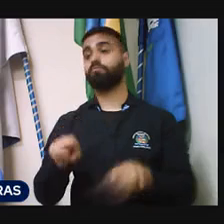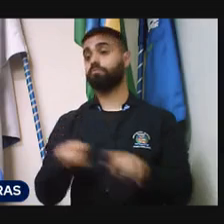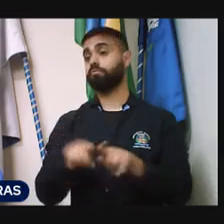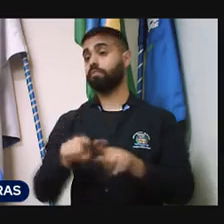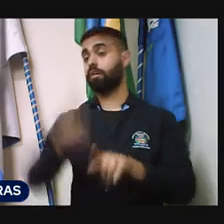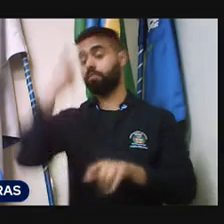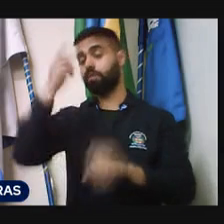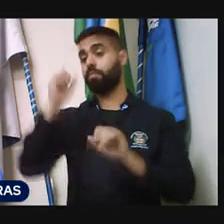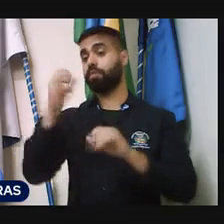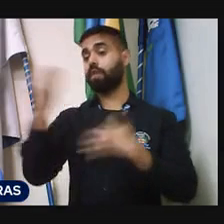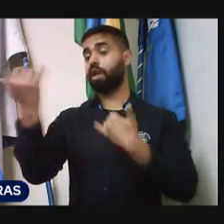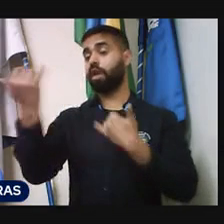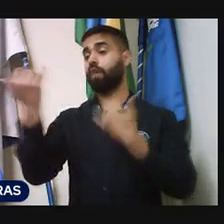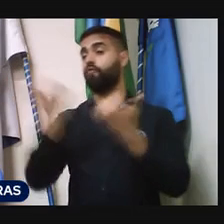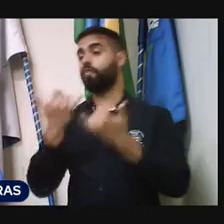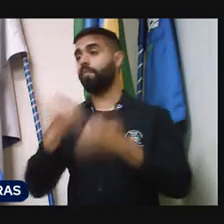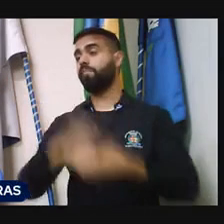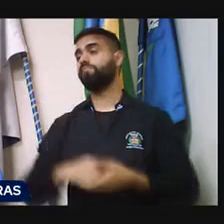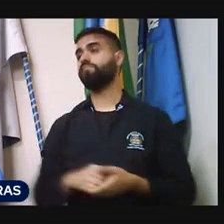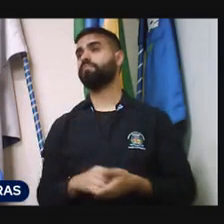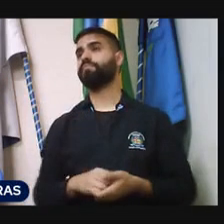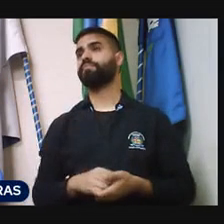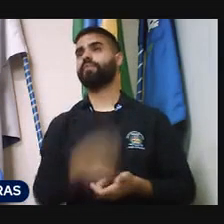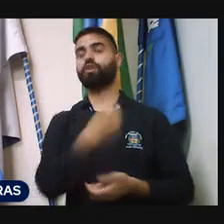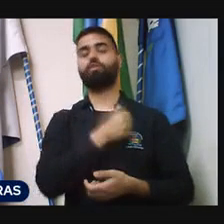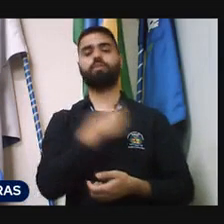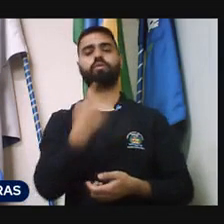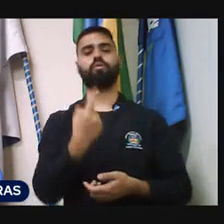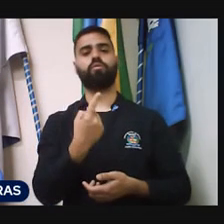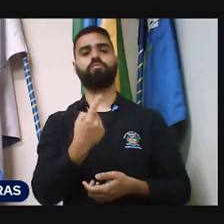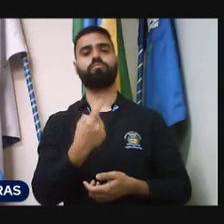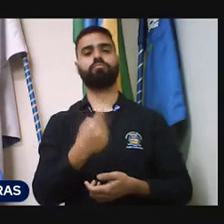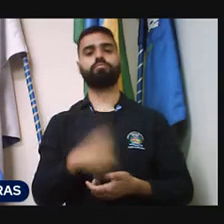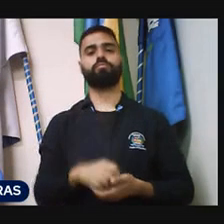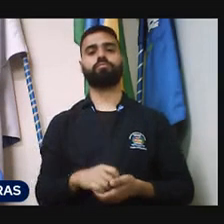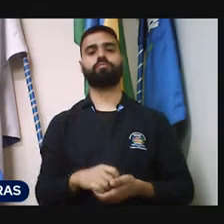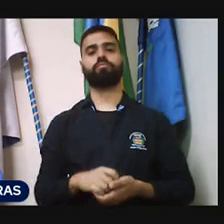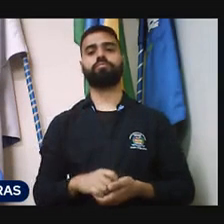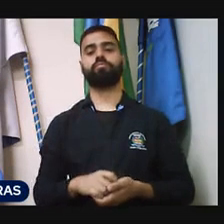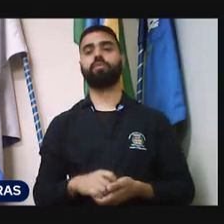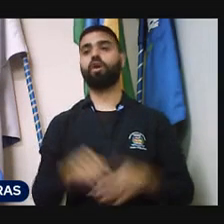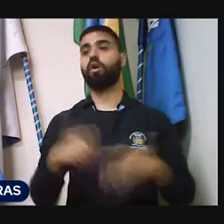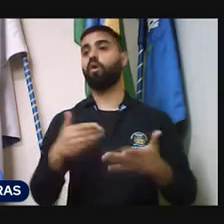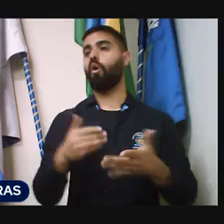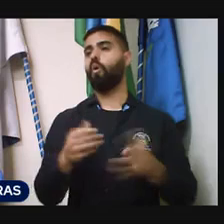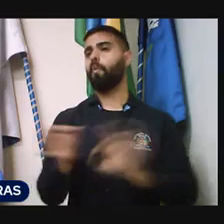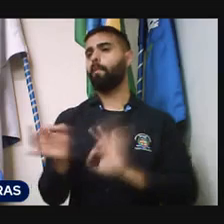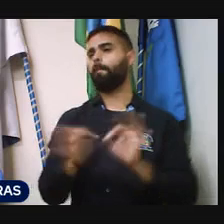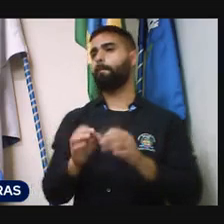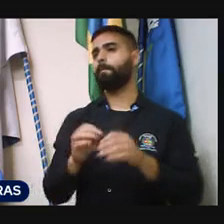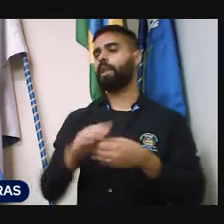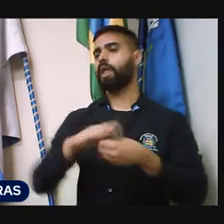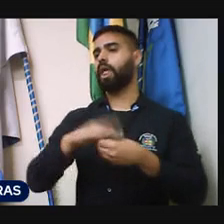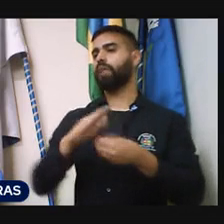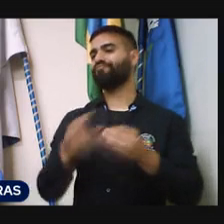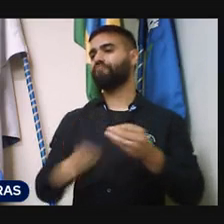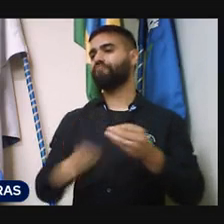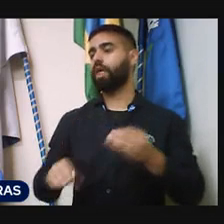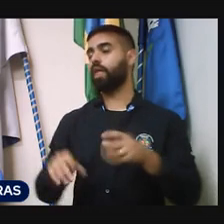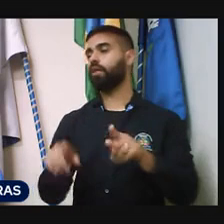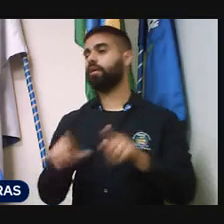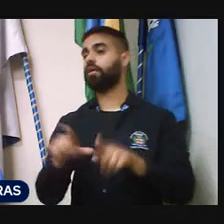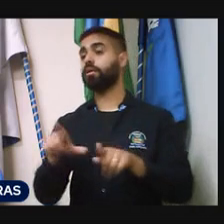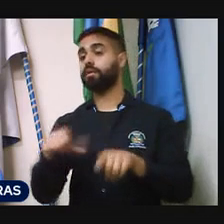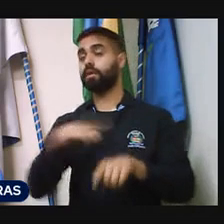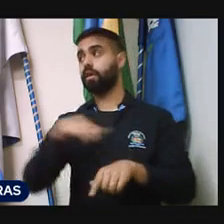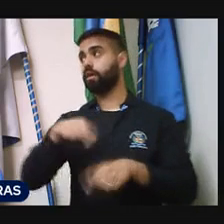tem mais direito que se digne informar o que você quer número um Qual o plano Municipal de saneamento básico que está em vigor na cidade